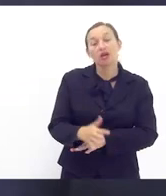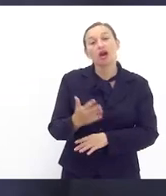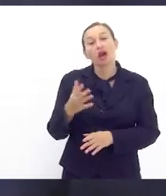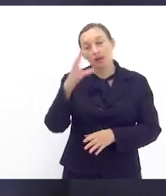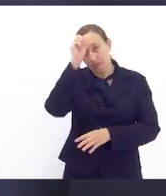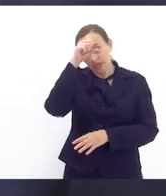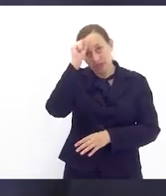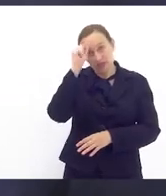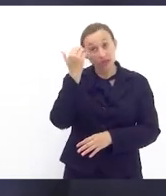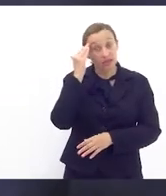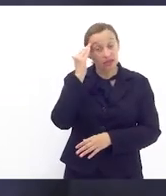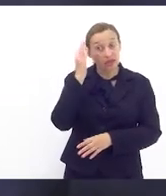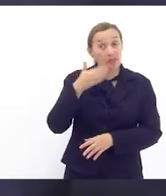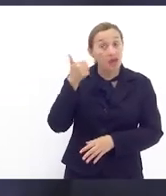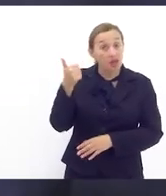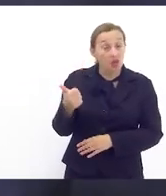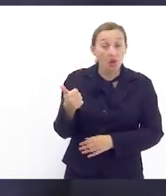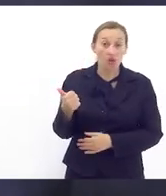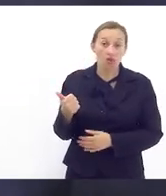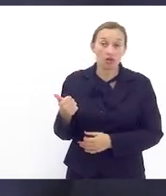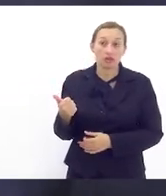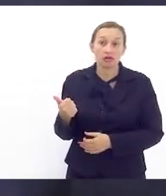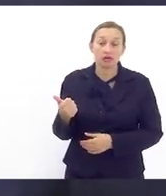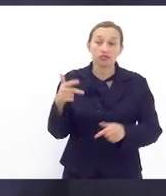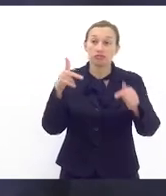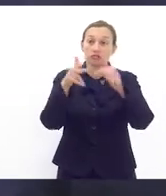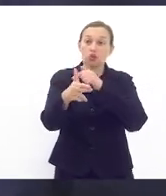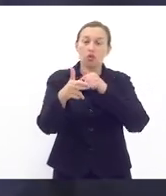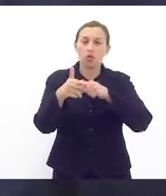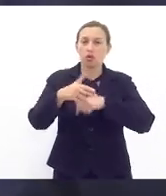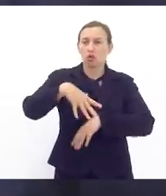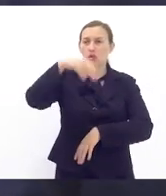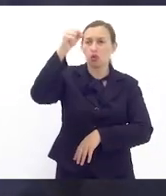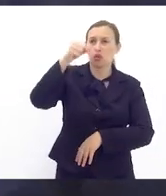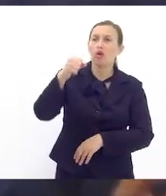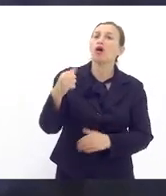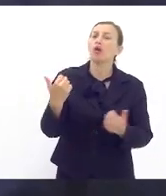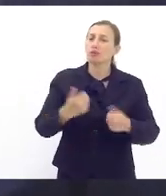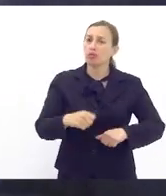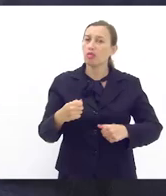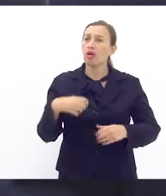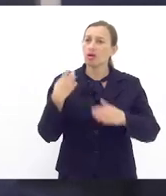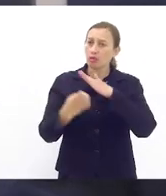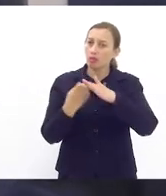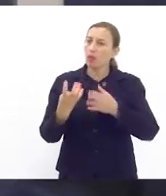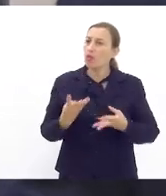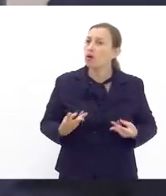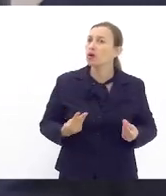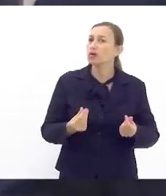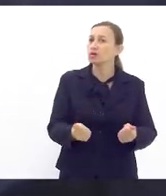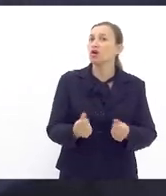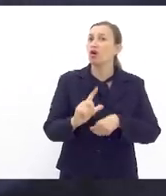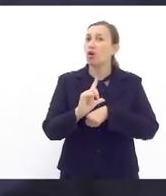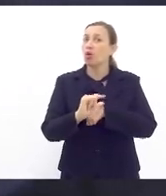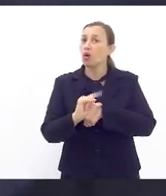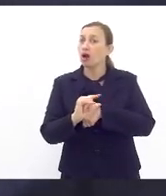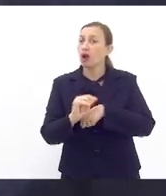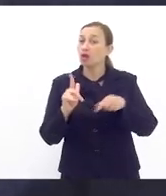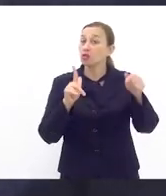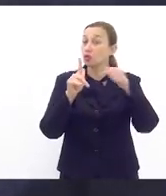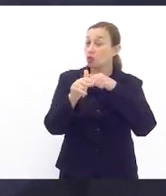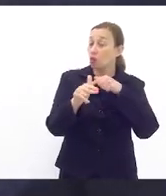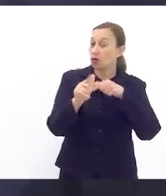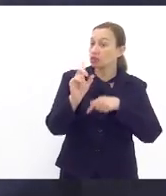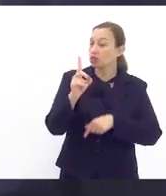de ambas empresas né e buscar para que essas empresas tenham uma sensibilidade em relação ao horário do corte não cortar